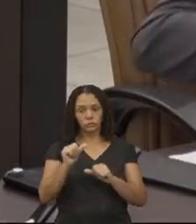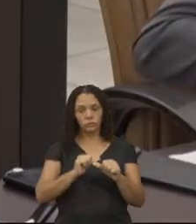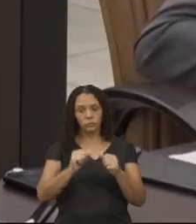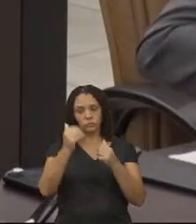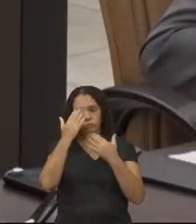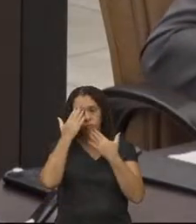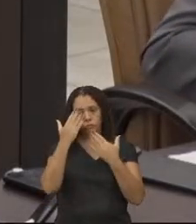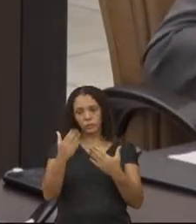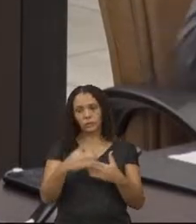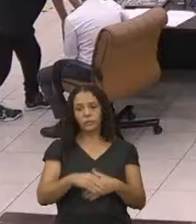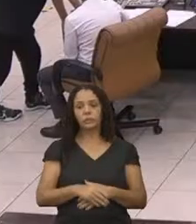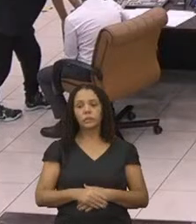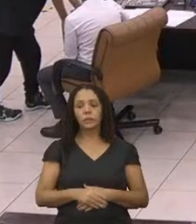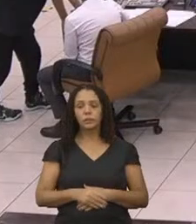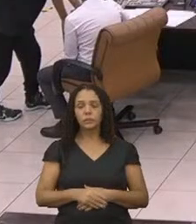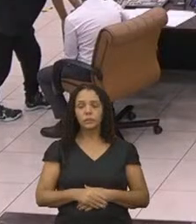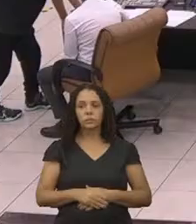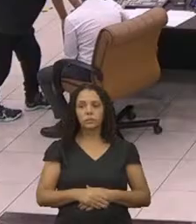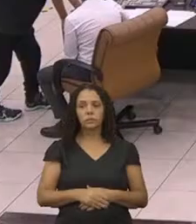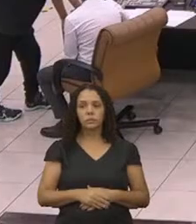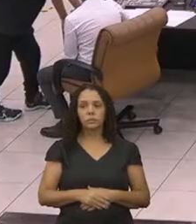obrigado.